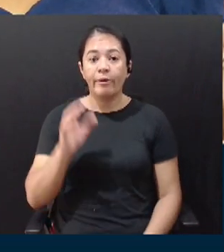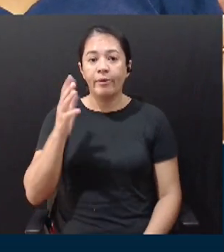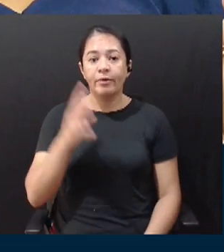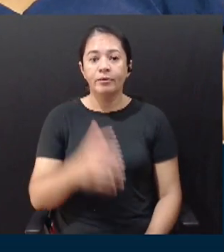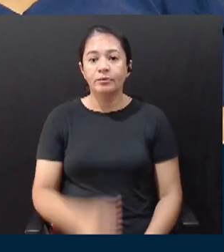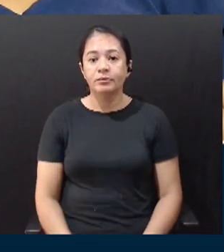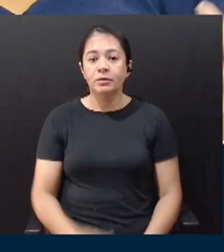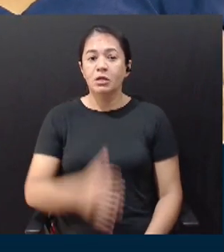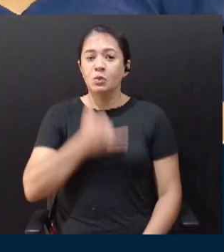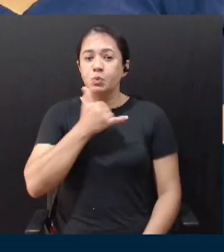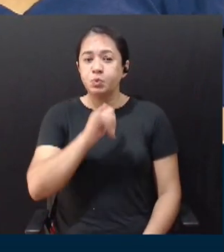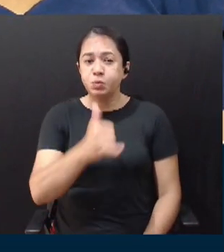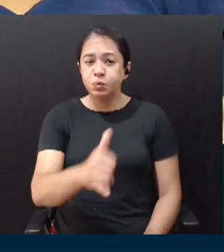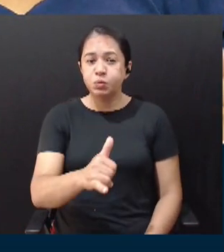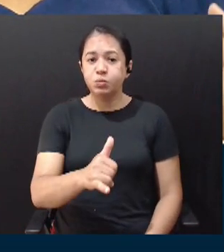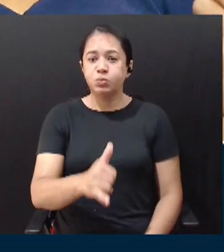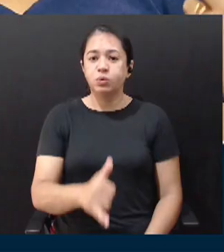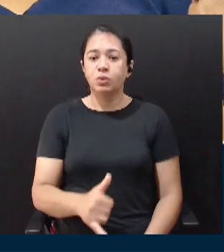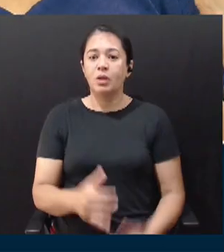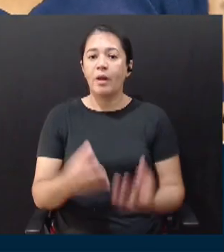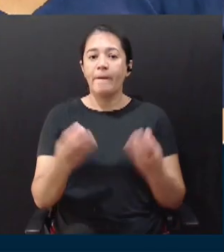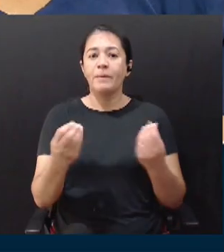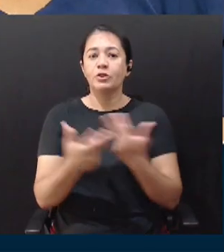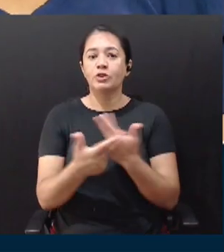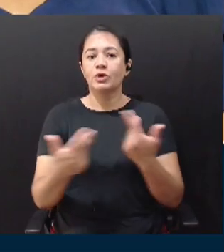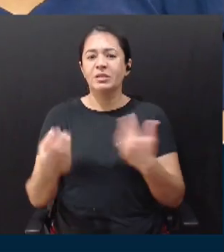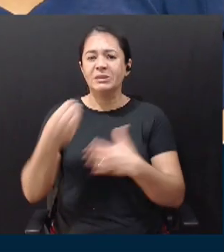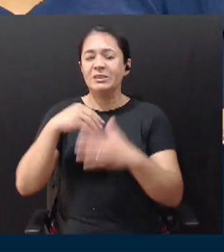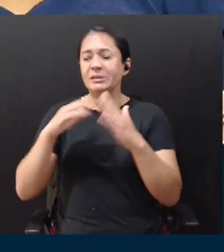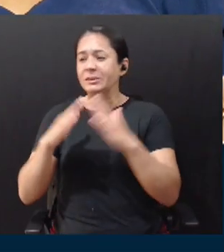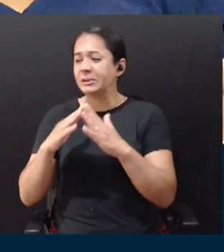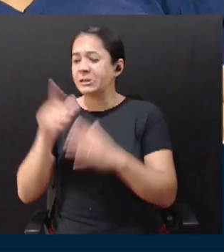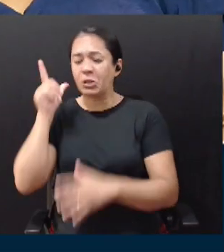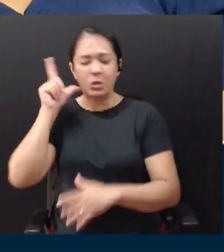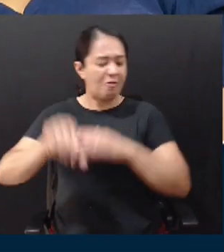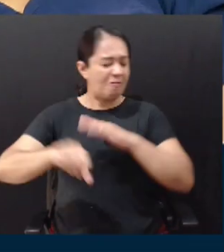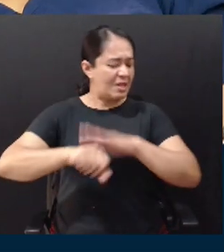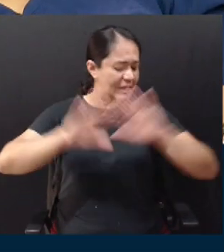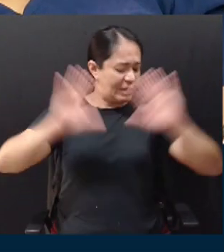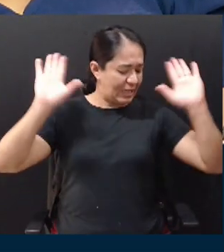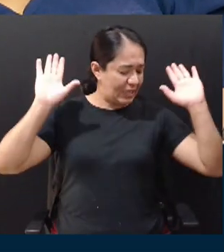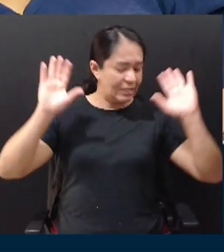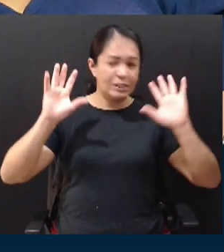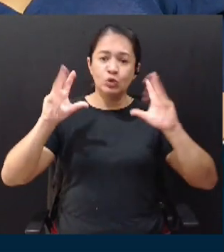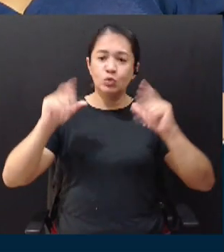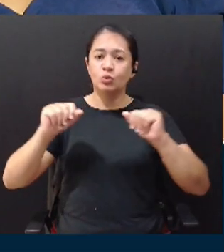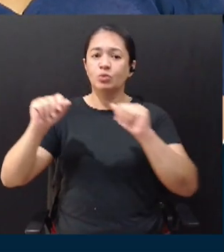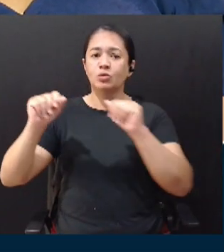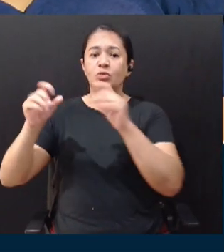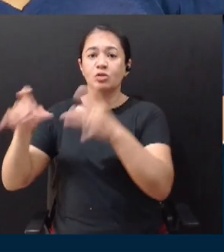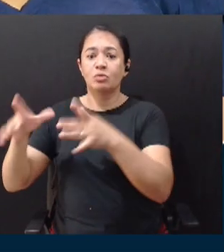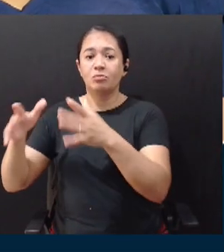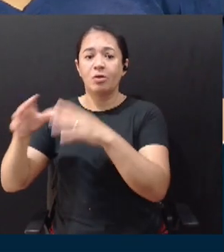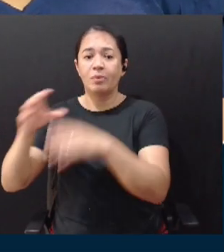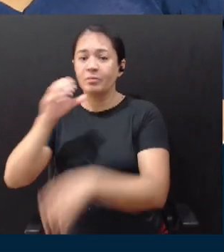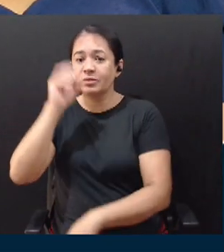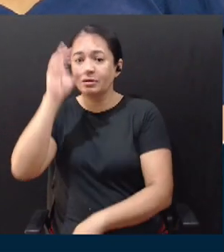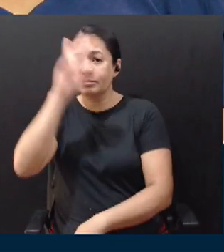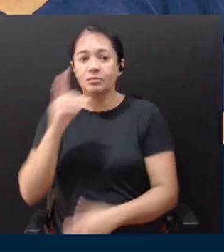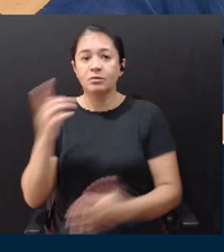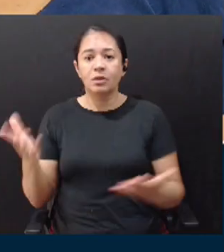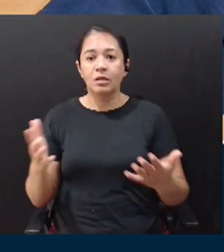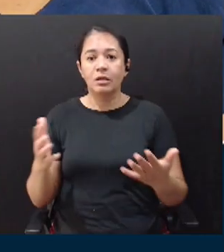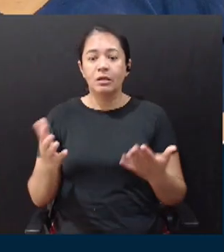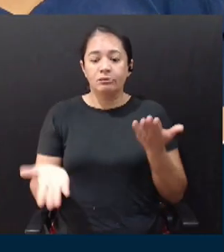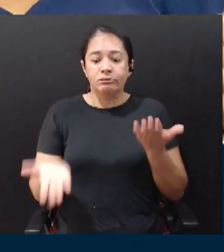é muita coisa em casa, não conseguiu fazer nada, deixou tudo no final de semana. E aí simplesmente causa um desequilíbrio, por quê? Porque você não sabe o